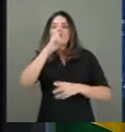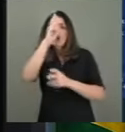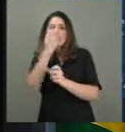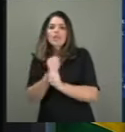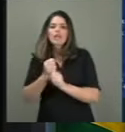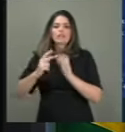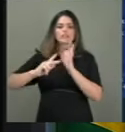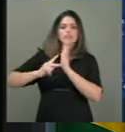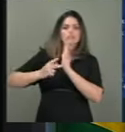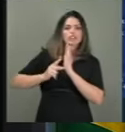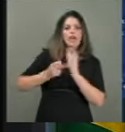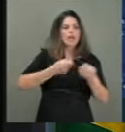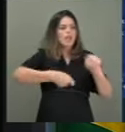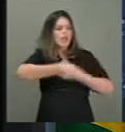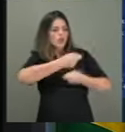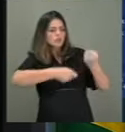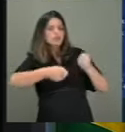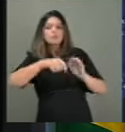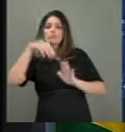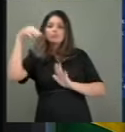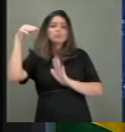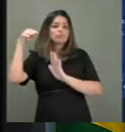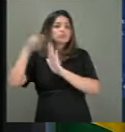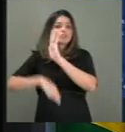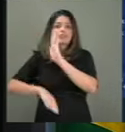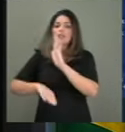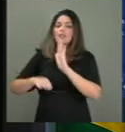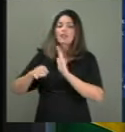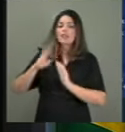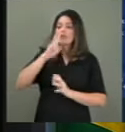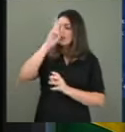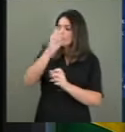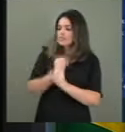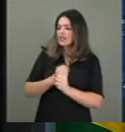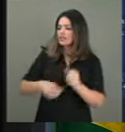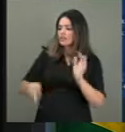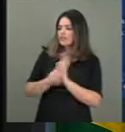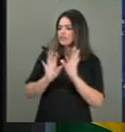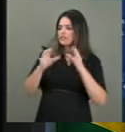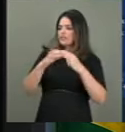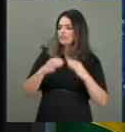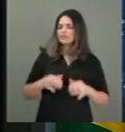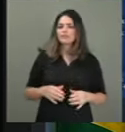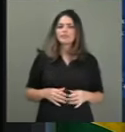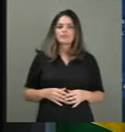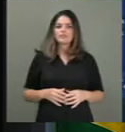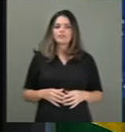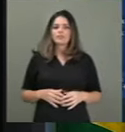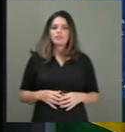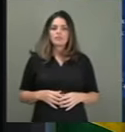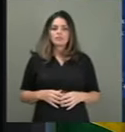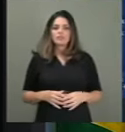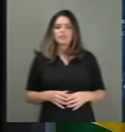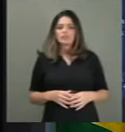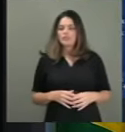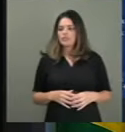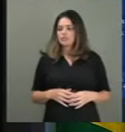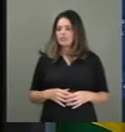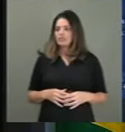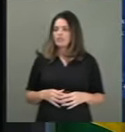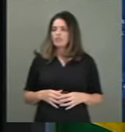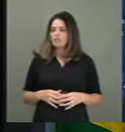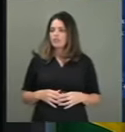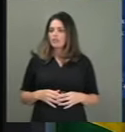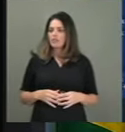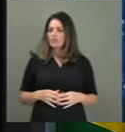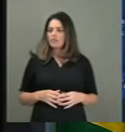em negociações e ainda comprometeu a sustentabilidade financeira das entidade das entidades